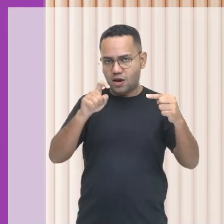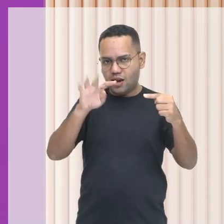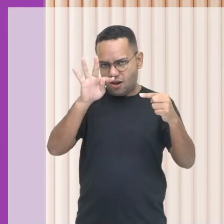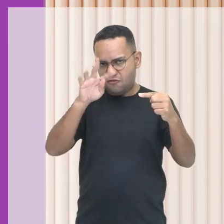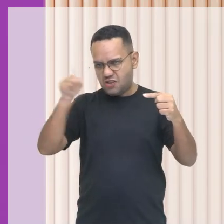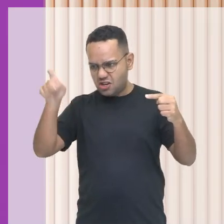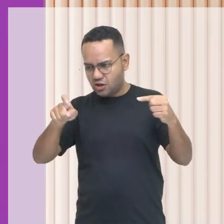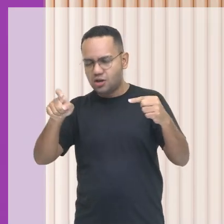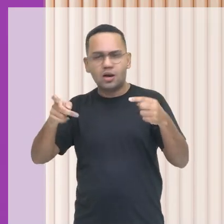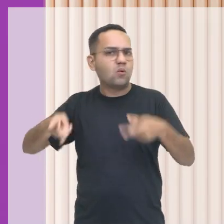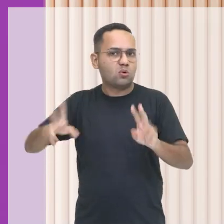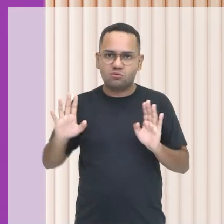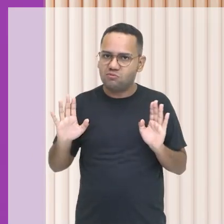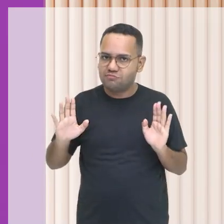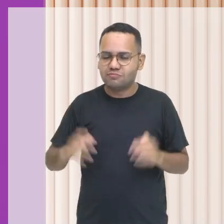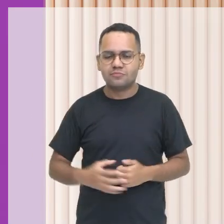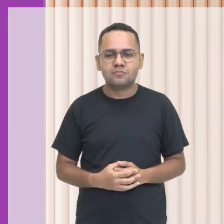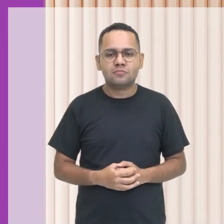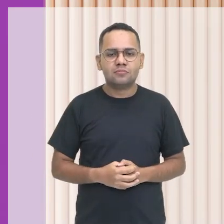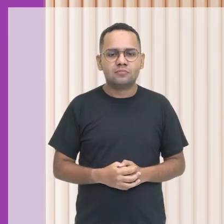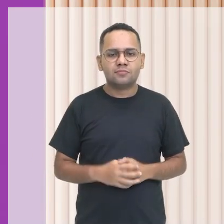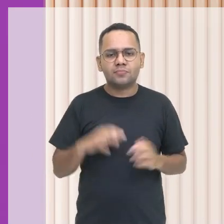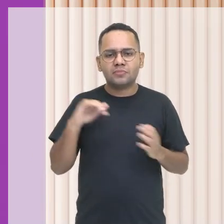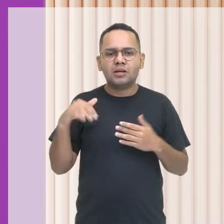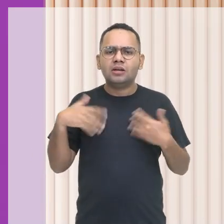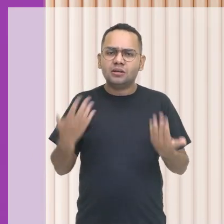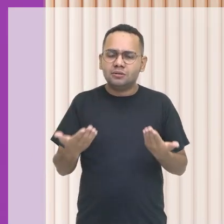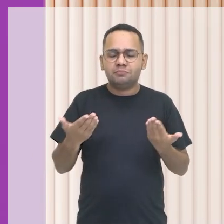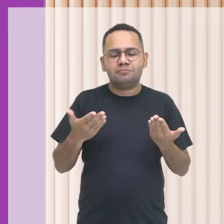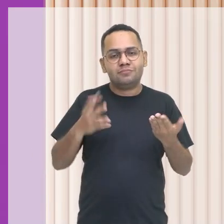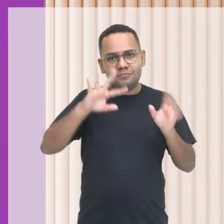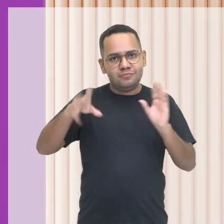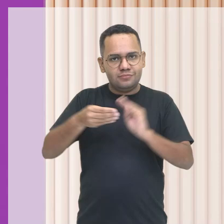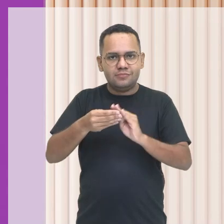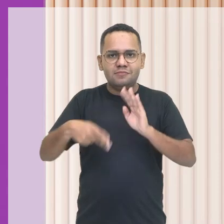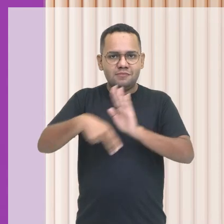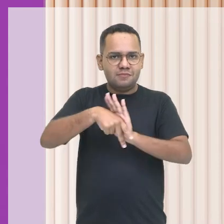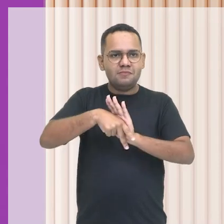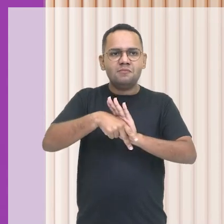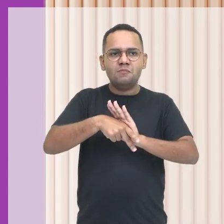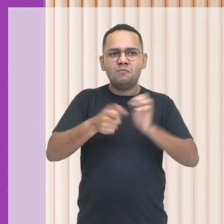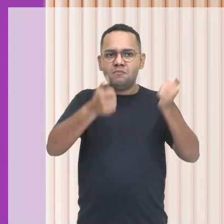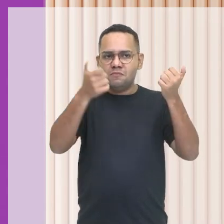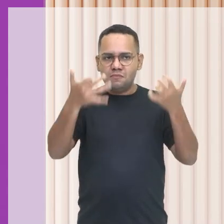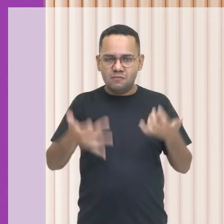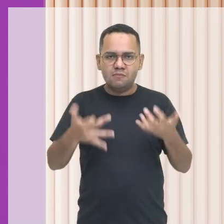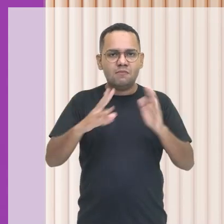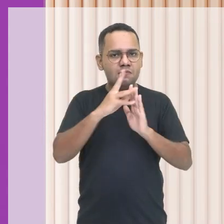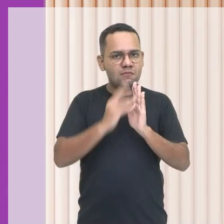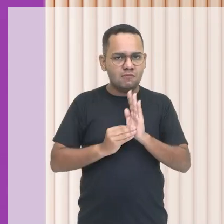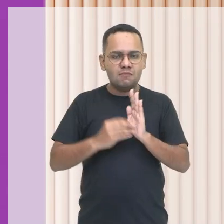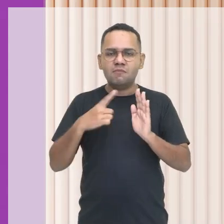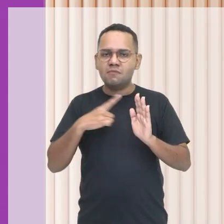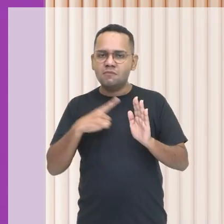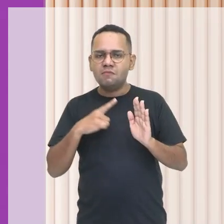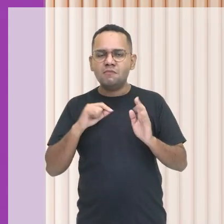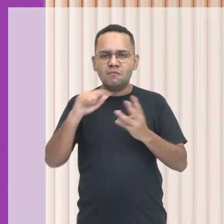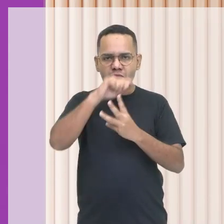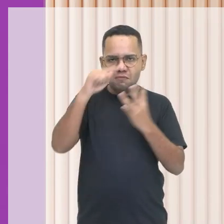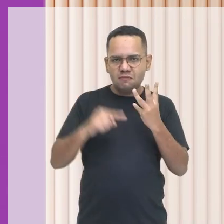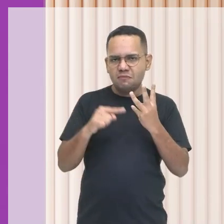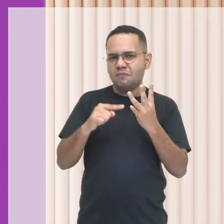mesmo. Tudo bem? Bom, então fechamos aqui a ideia analítica aí, né, da função crescente, decrescente